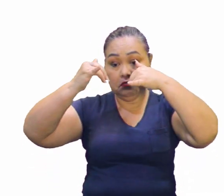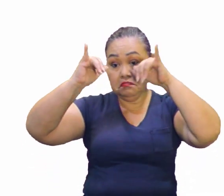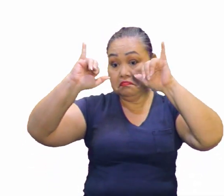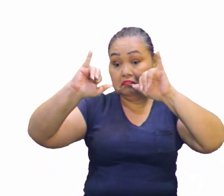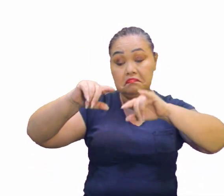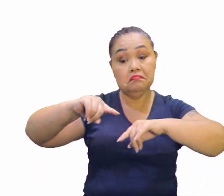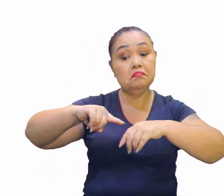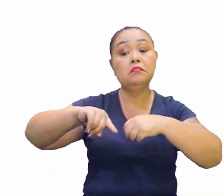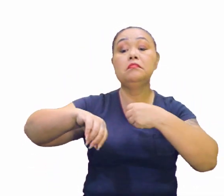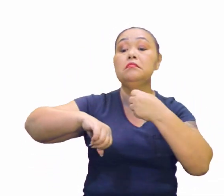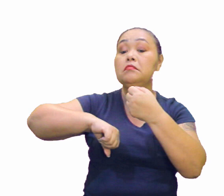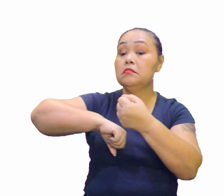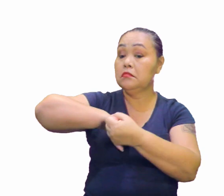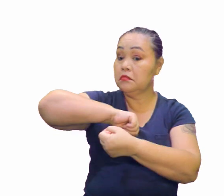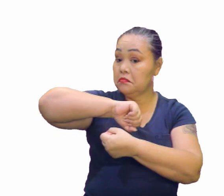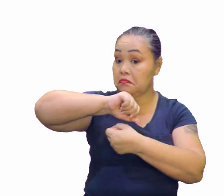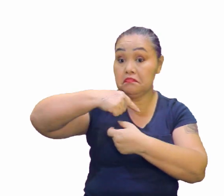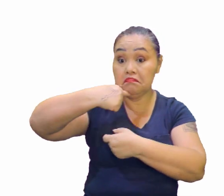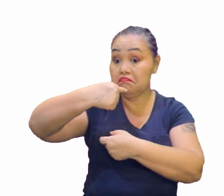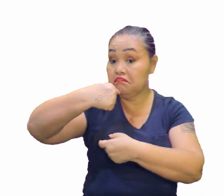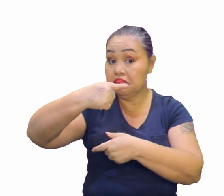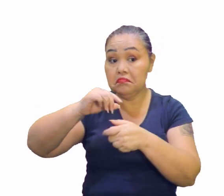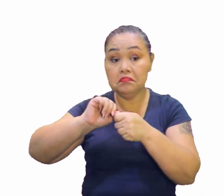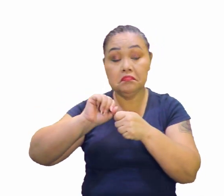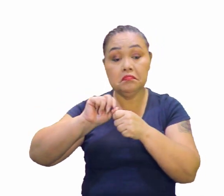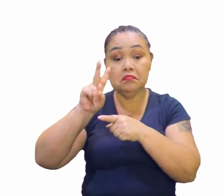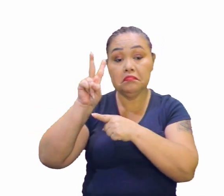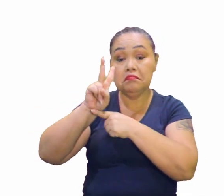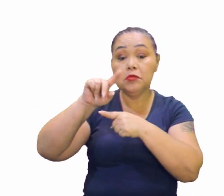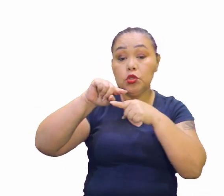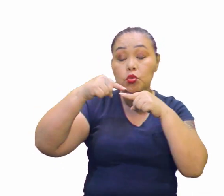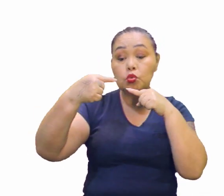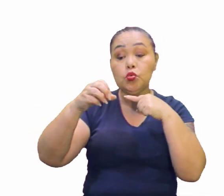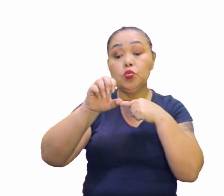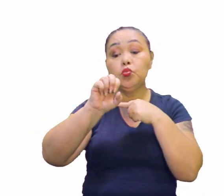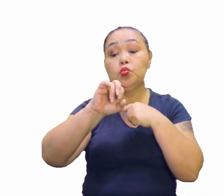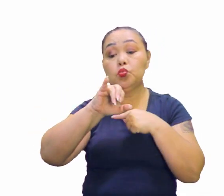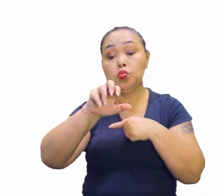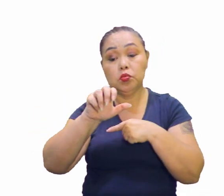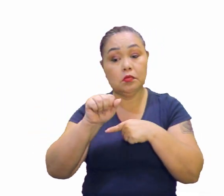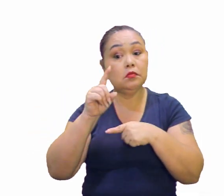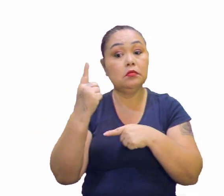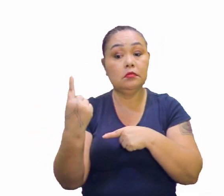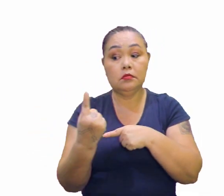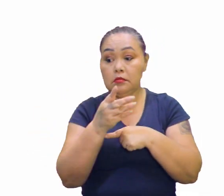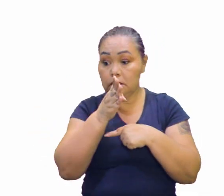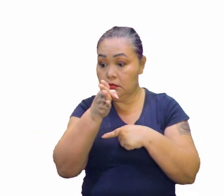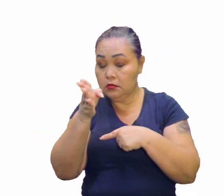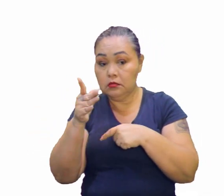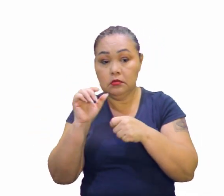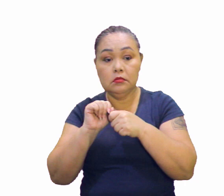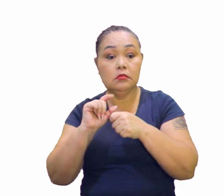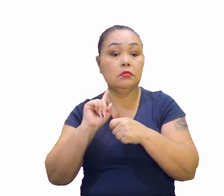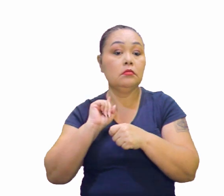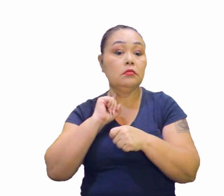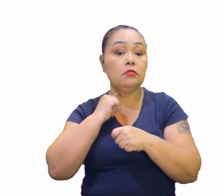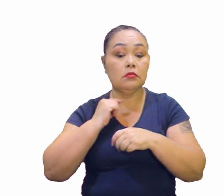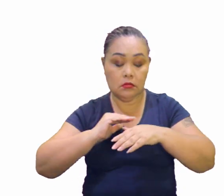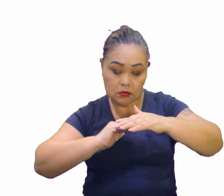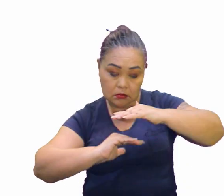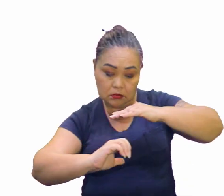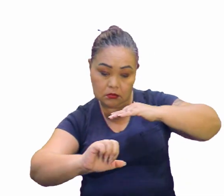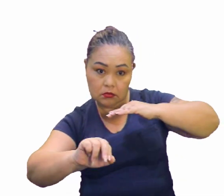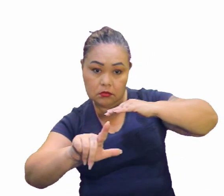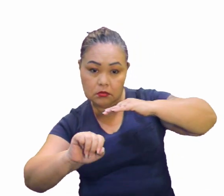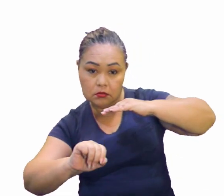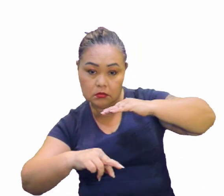não sustentável, a monocultura da cana-de-açúcar e de soja, a contaminação dos